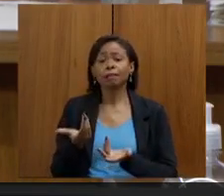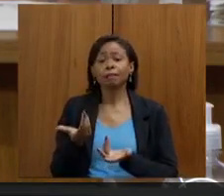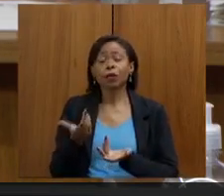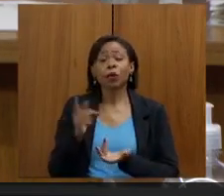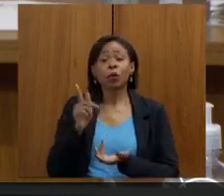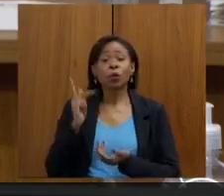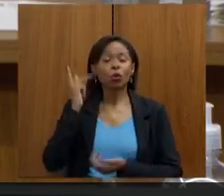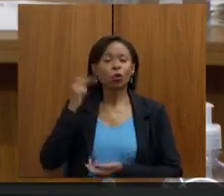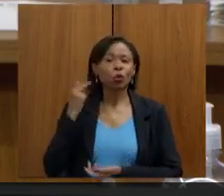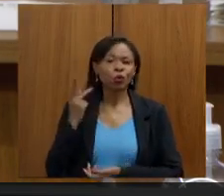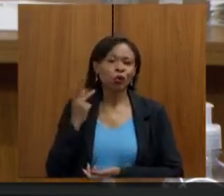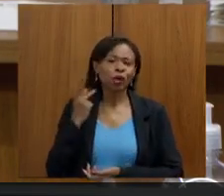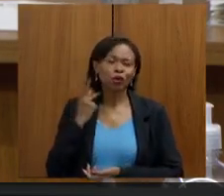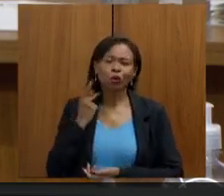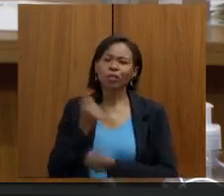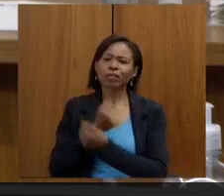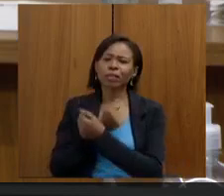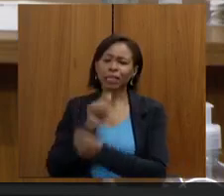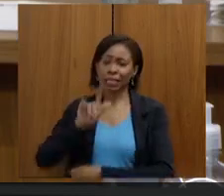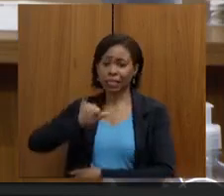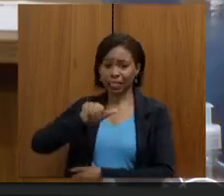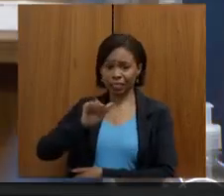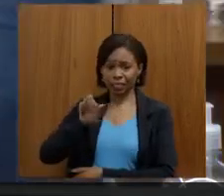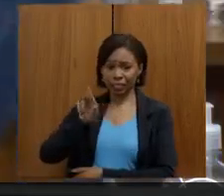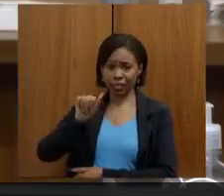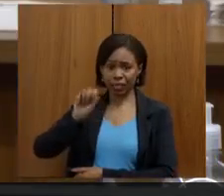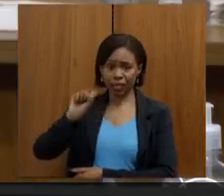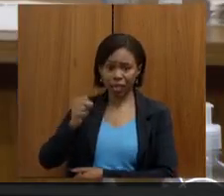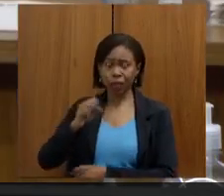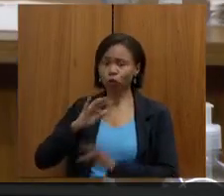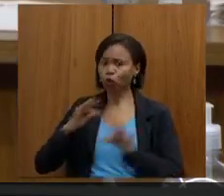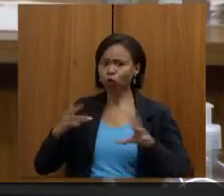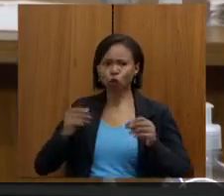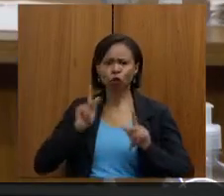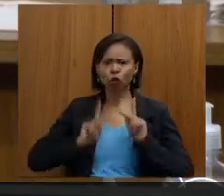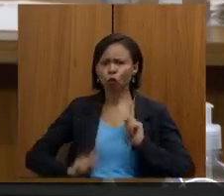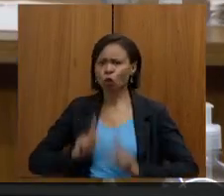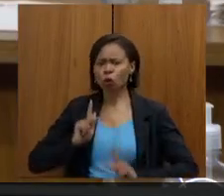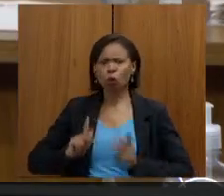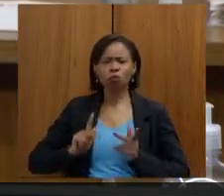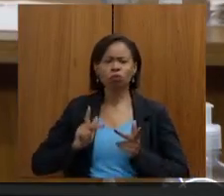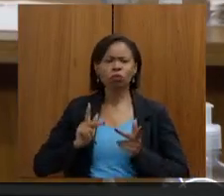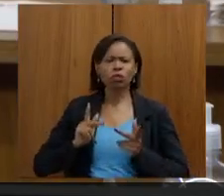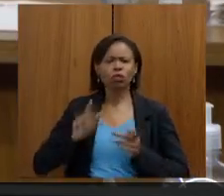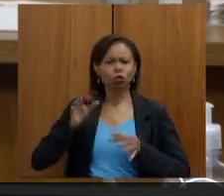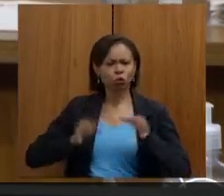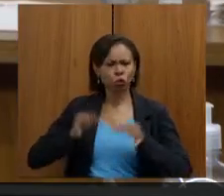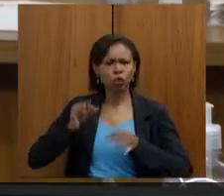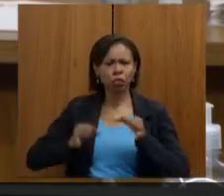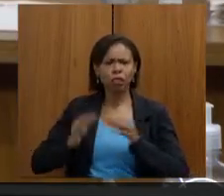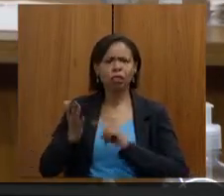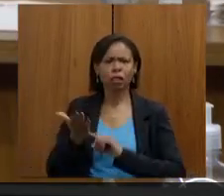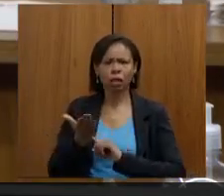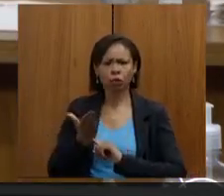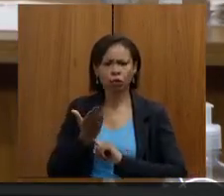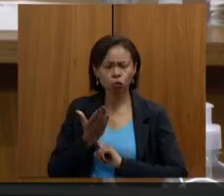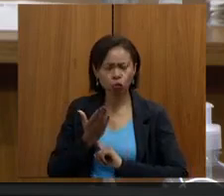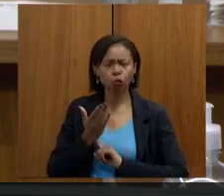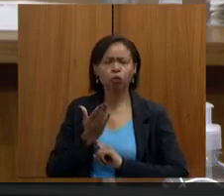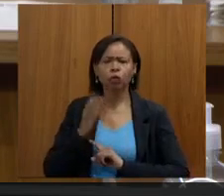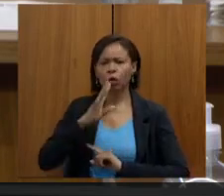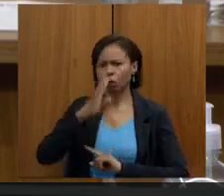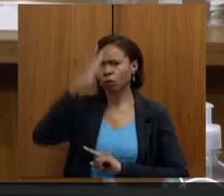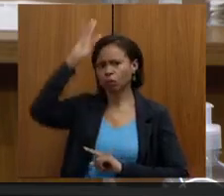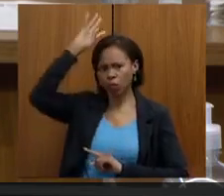Júnior e todos os Procuradores e promotores de justiça que de forma sensível tem ajudado o corpo de